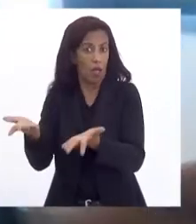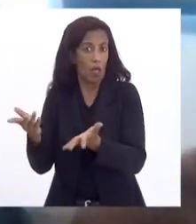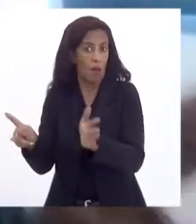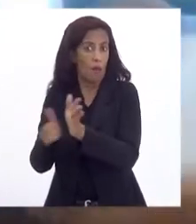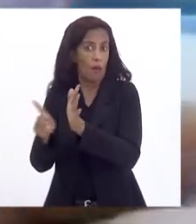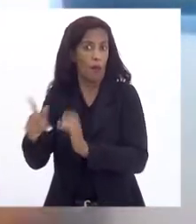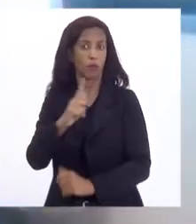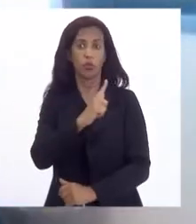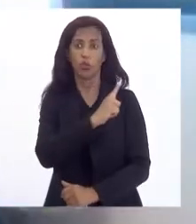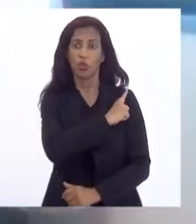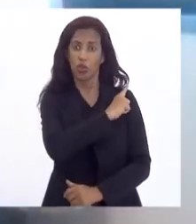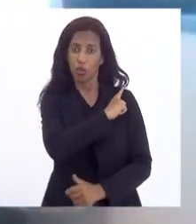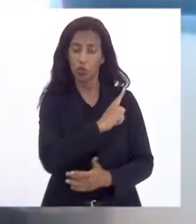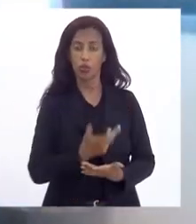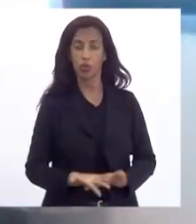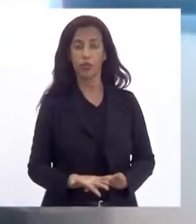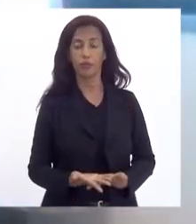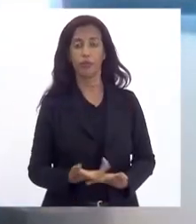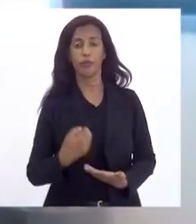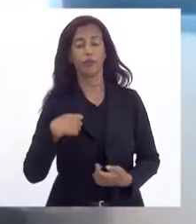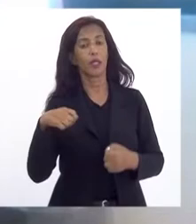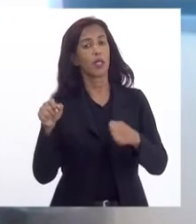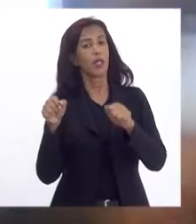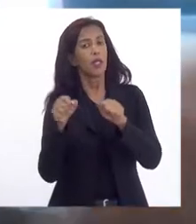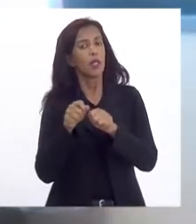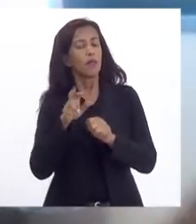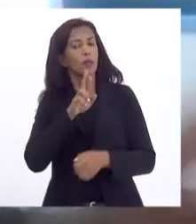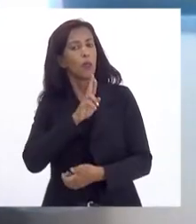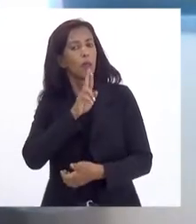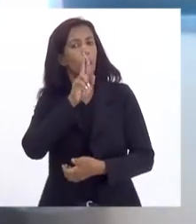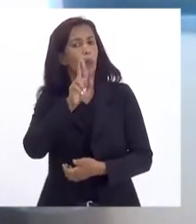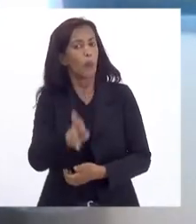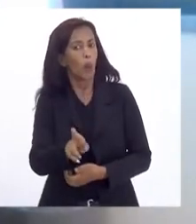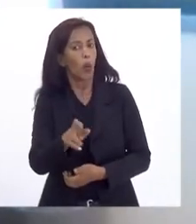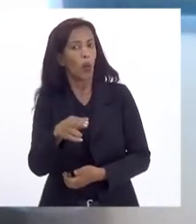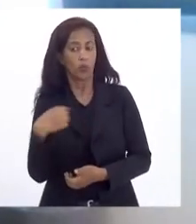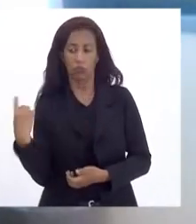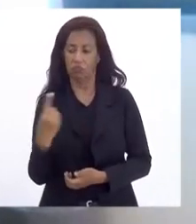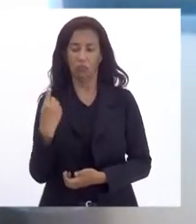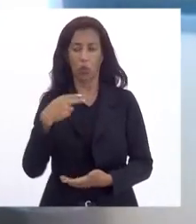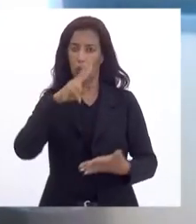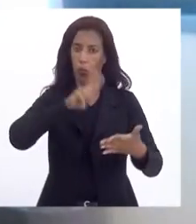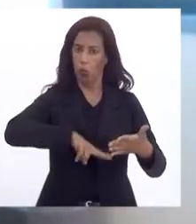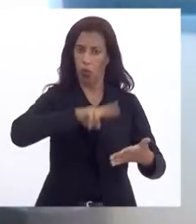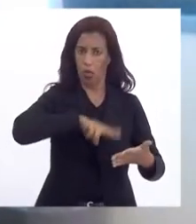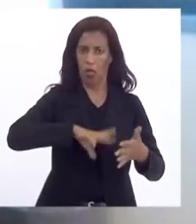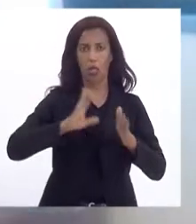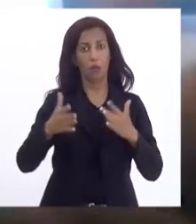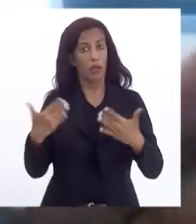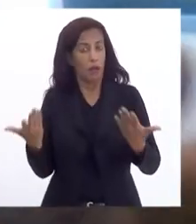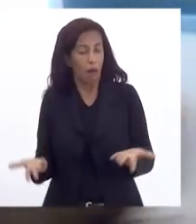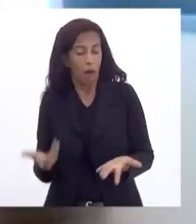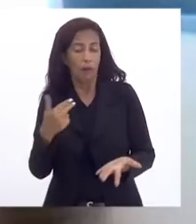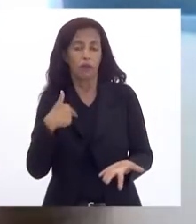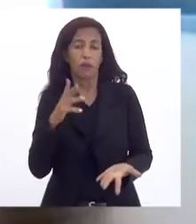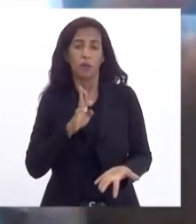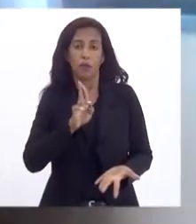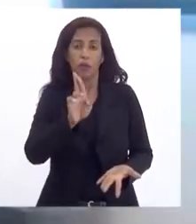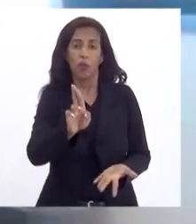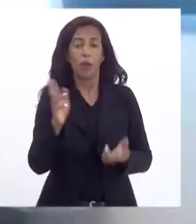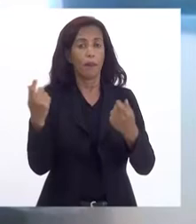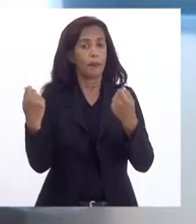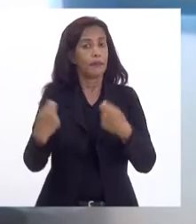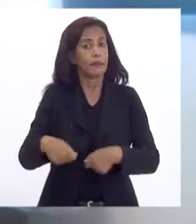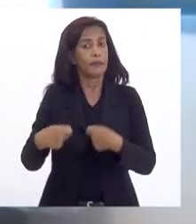gestor, fez uma resposta que a gente não leu ainda, e é claro que essa resposta deveria